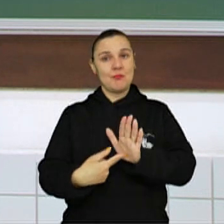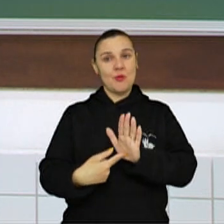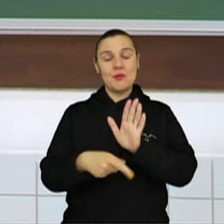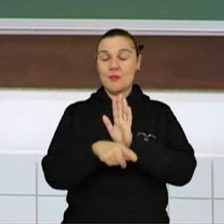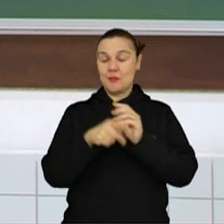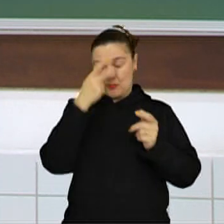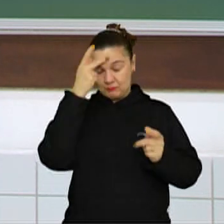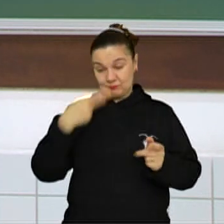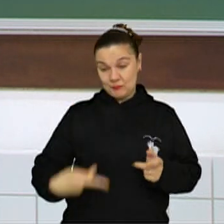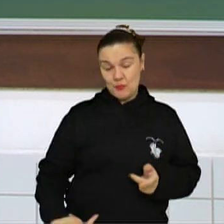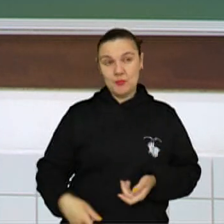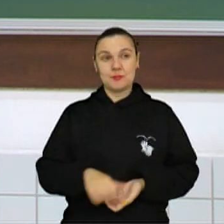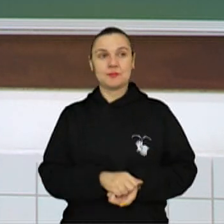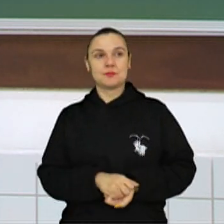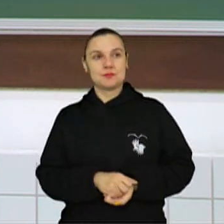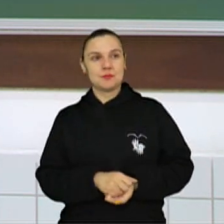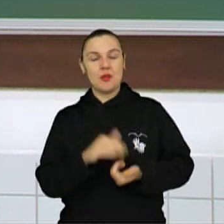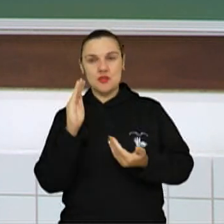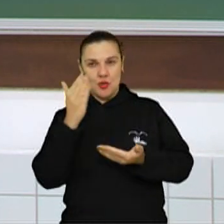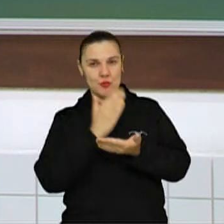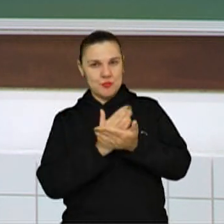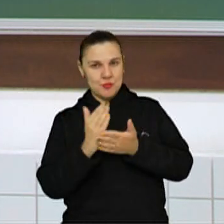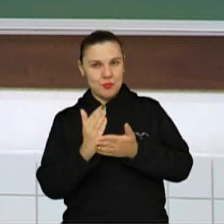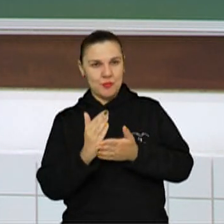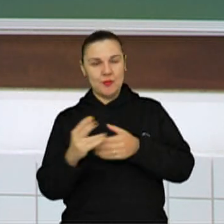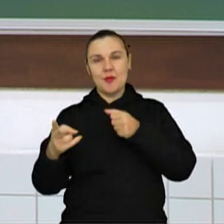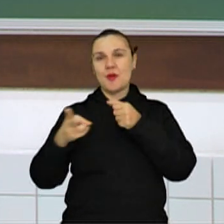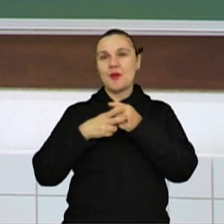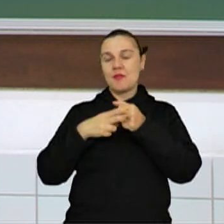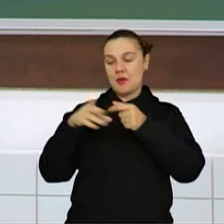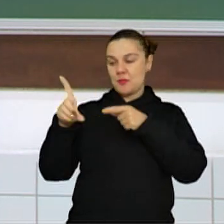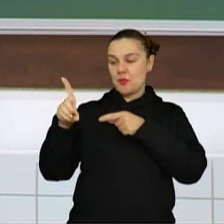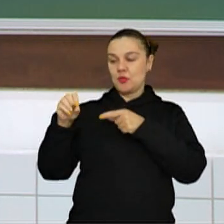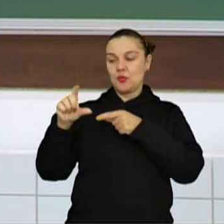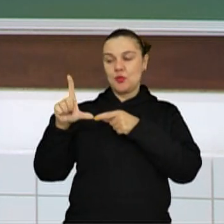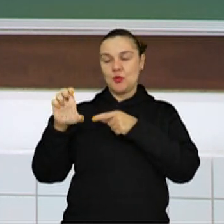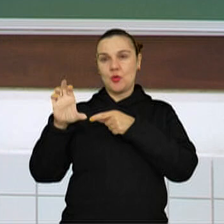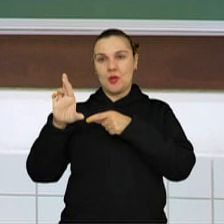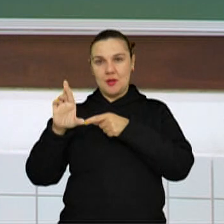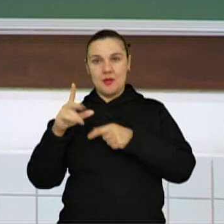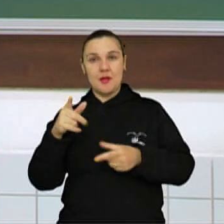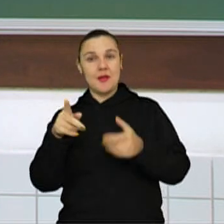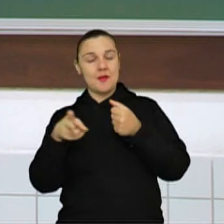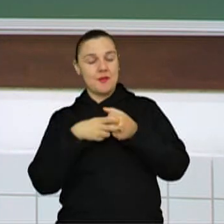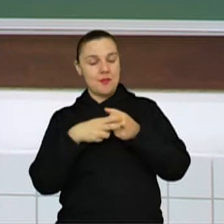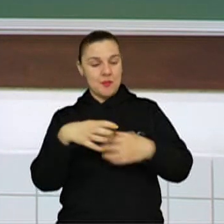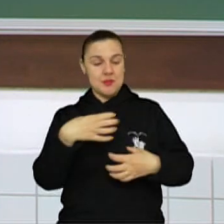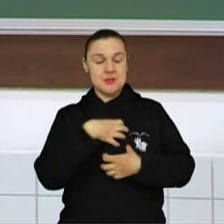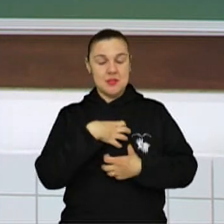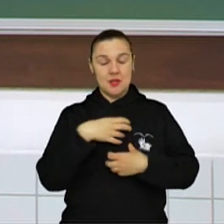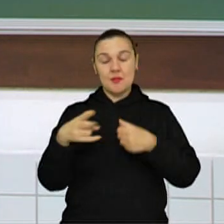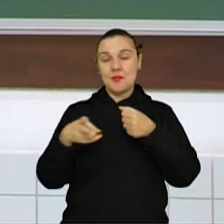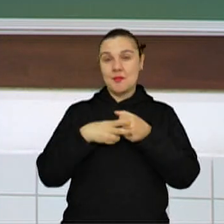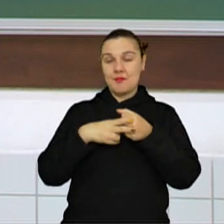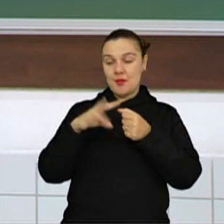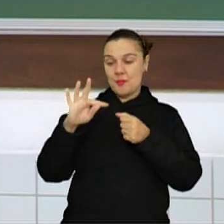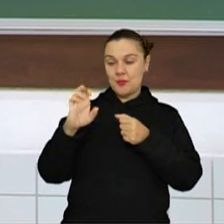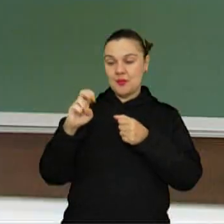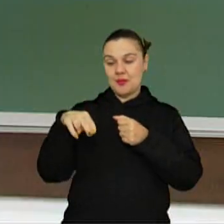no estado físico? Utilizamos lá no comecinho da aula, falamos do verbo doler, do verbo sentir e do verbo tener. Então,